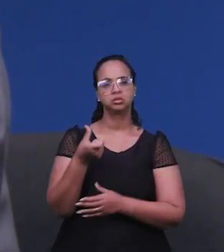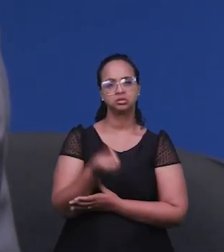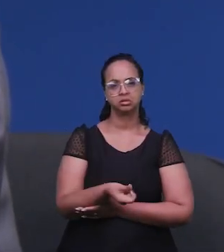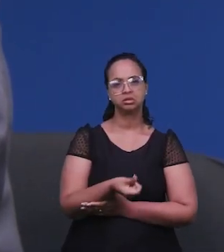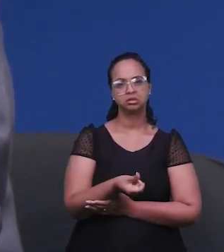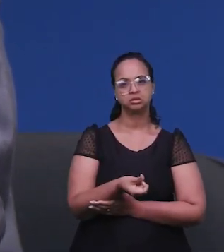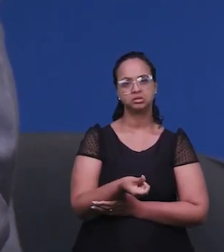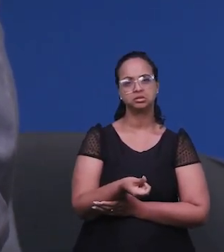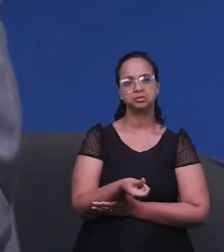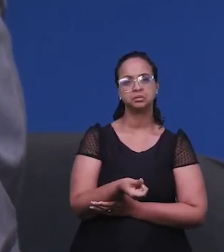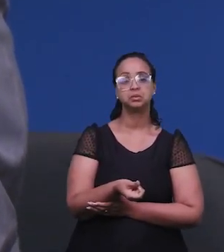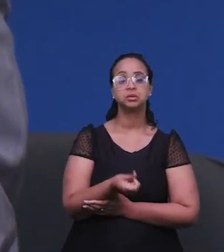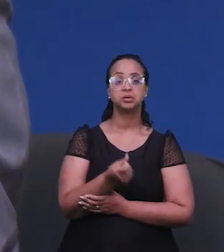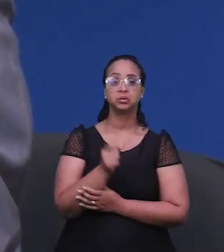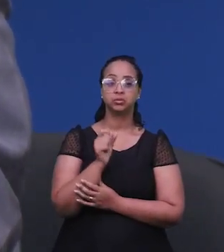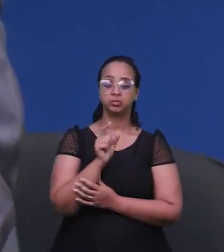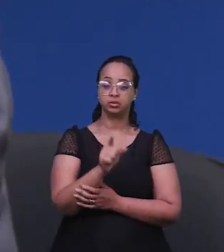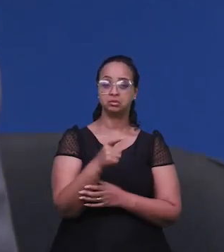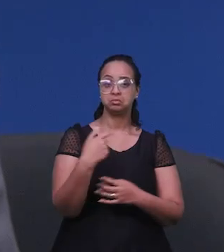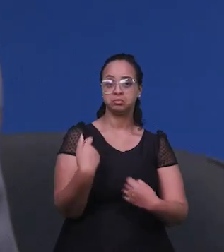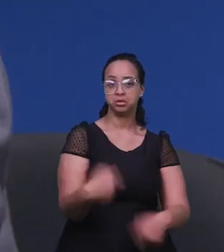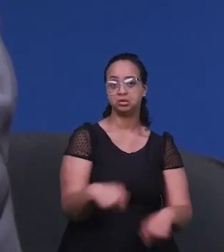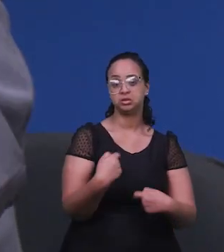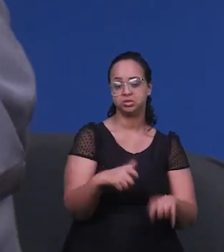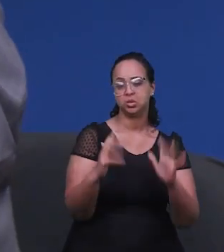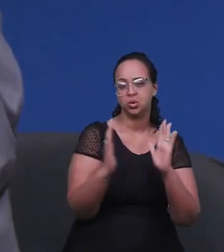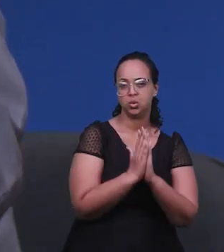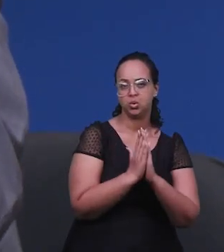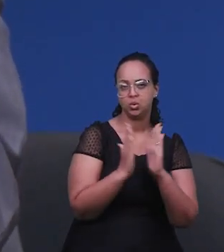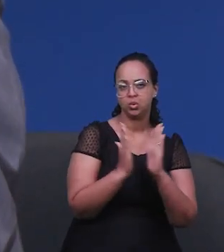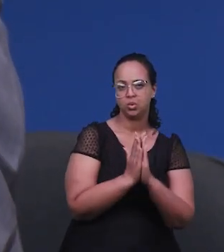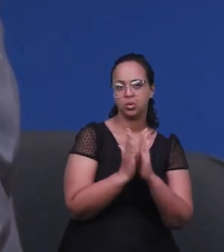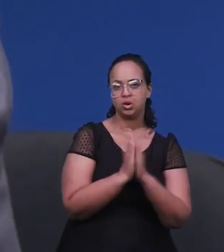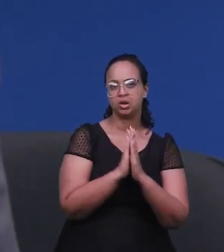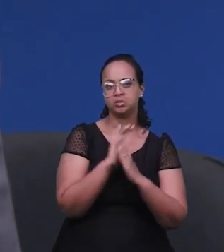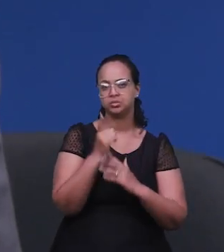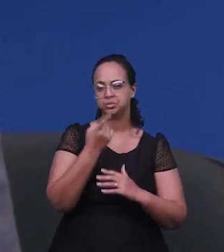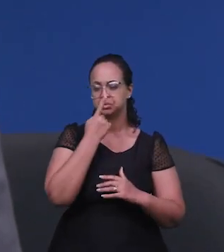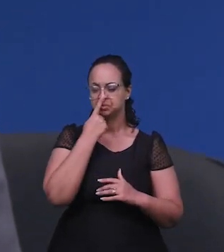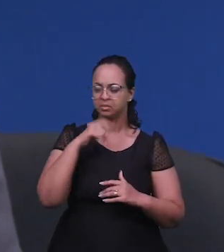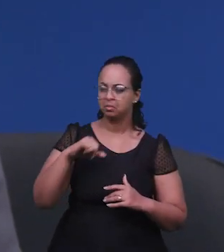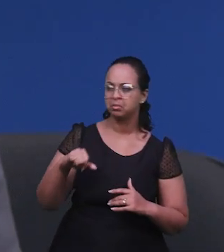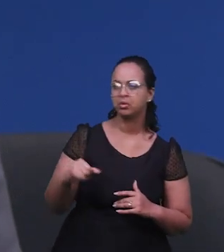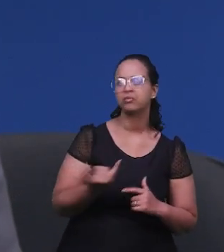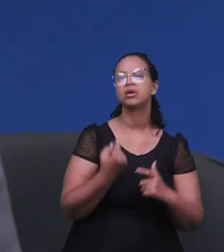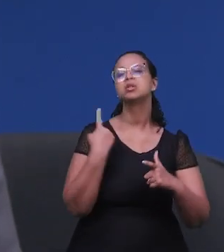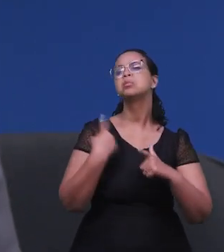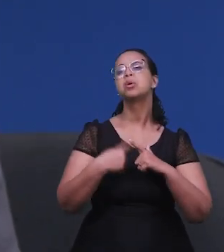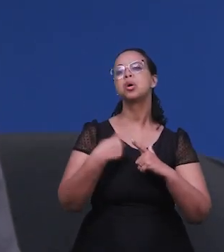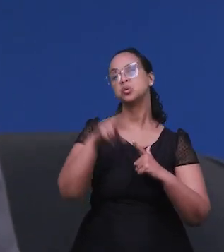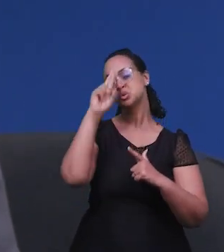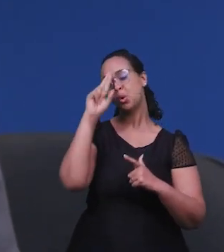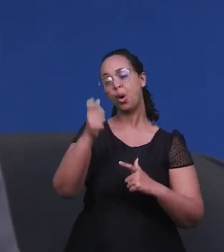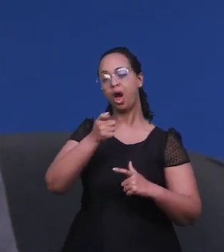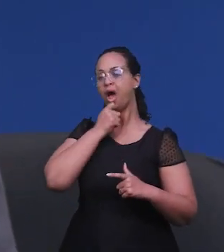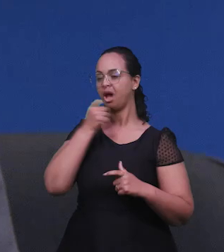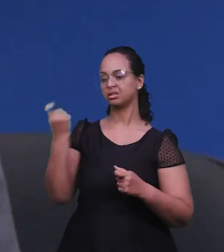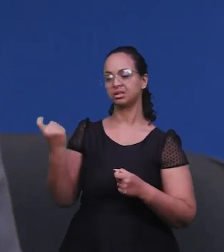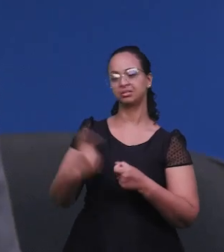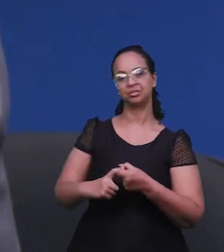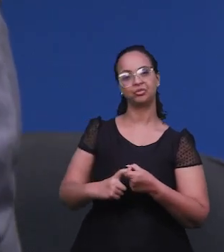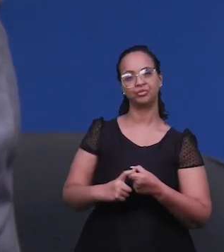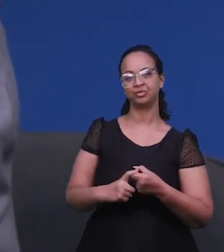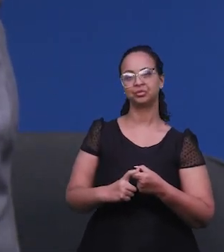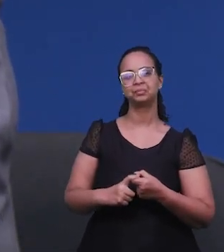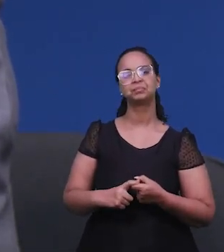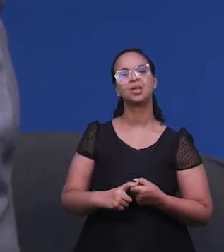Que diz assim, buscai o Senhor enquanto se pode achar, invocai-o enquanto está perto.